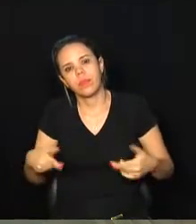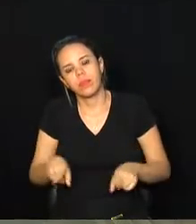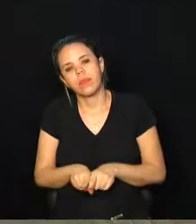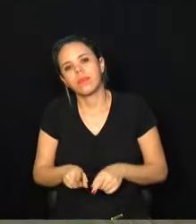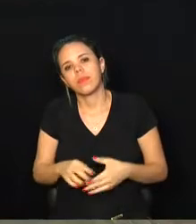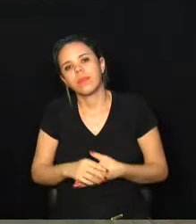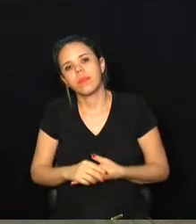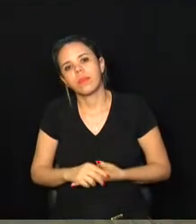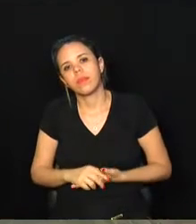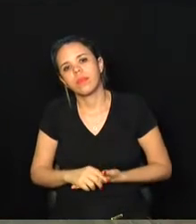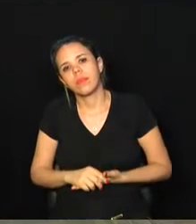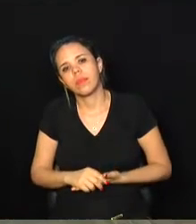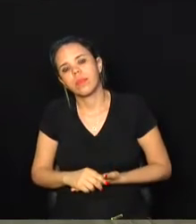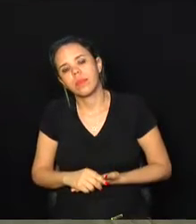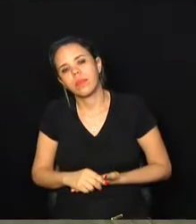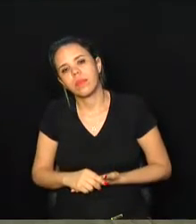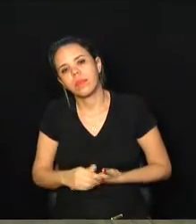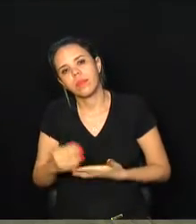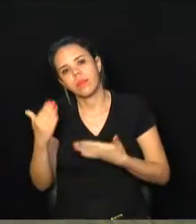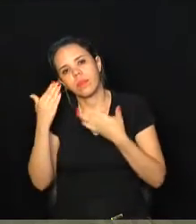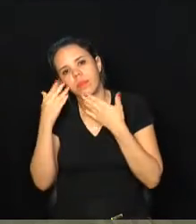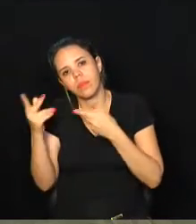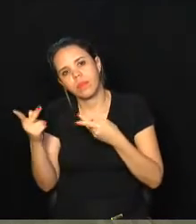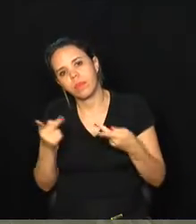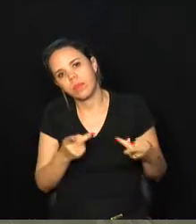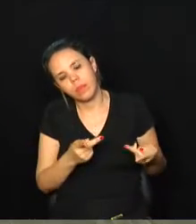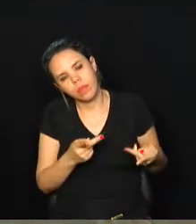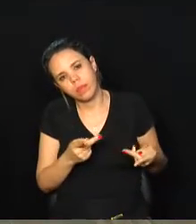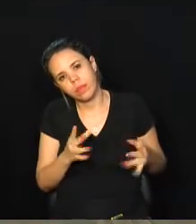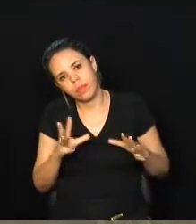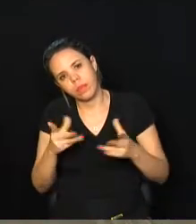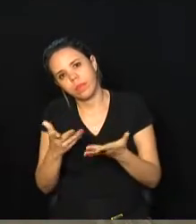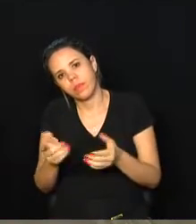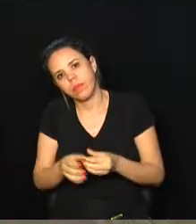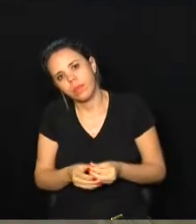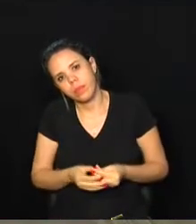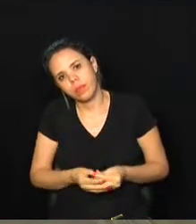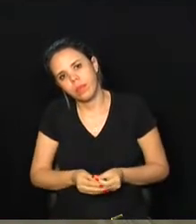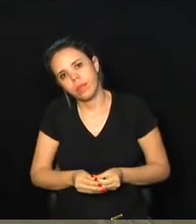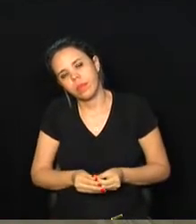coisa e agradeço o convite de todos vocês.